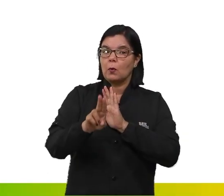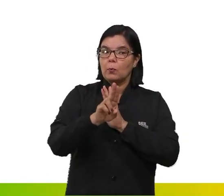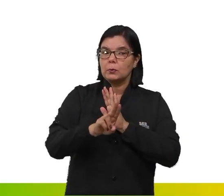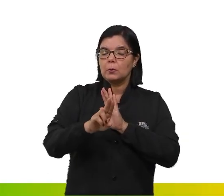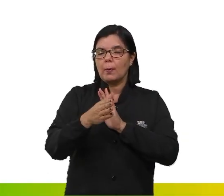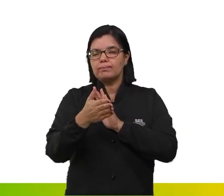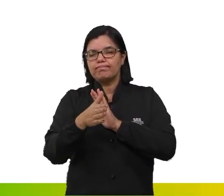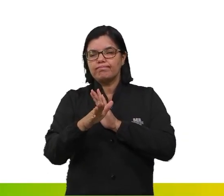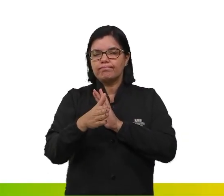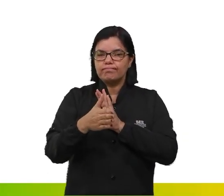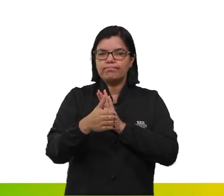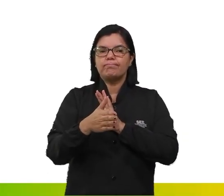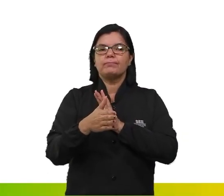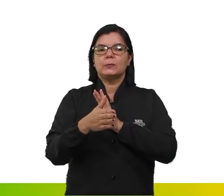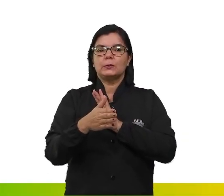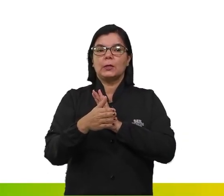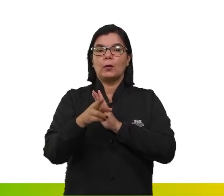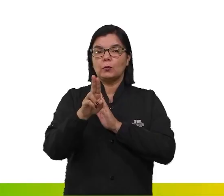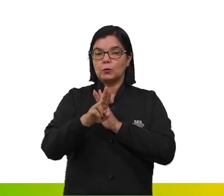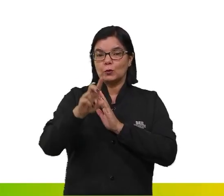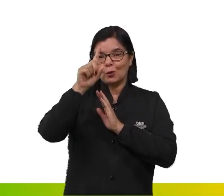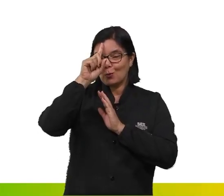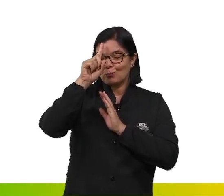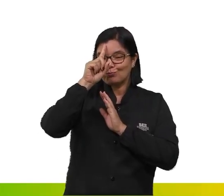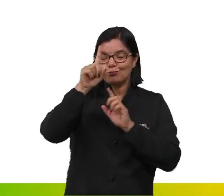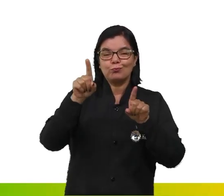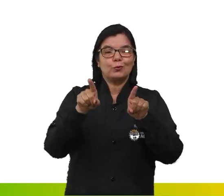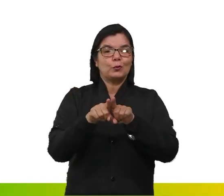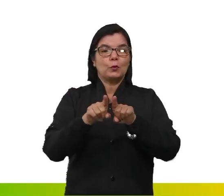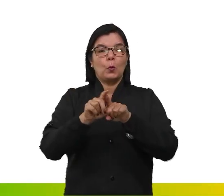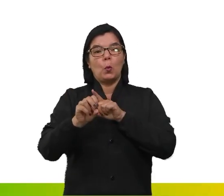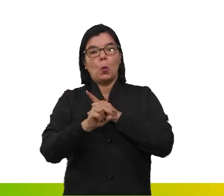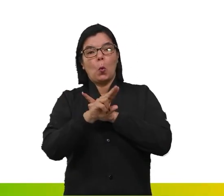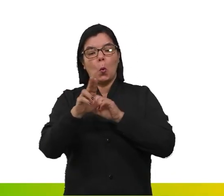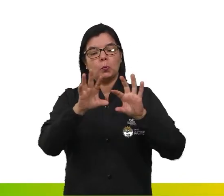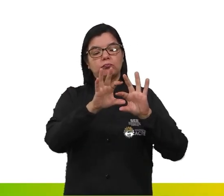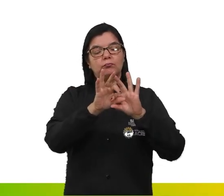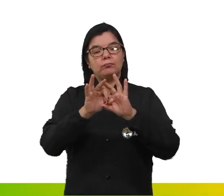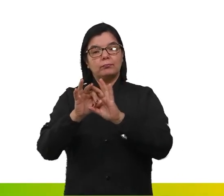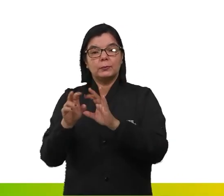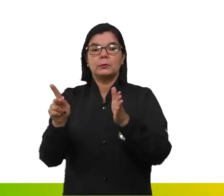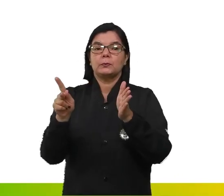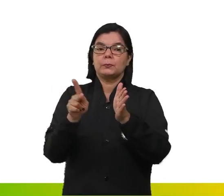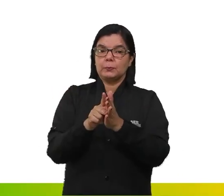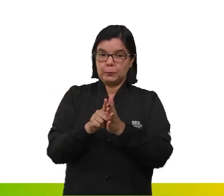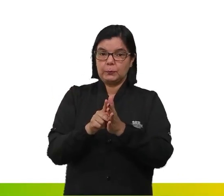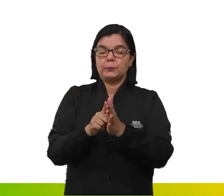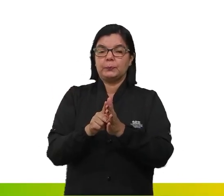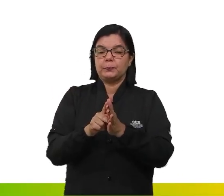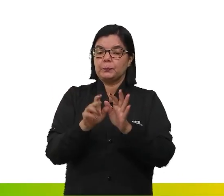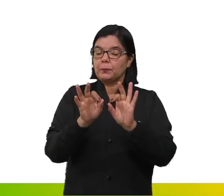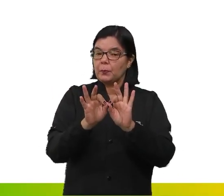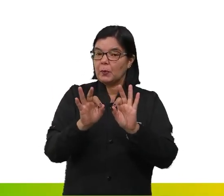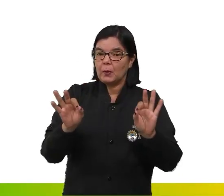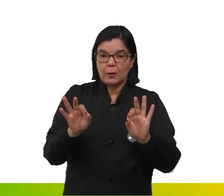forma aproximada às não convencionais ou em contextos específicos,